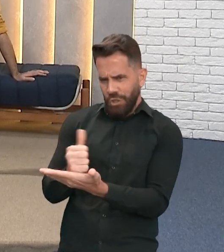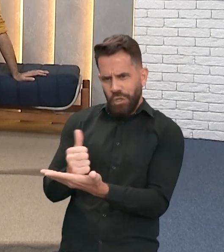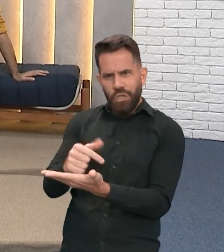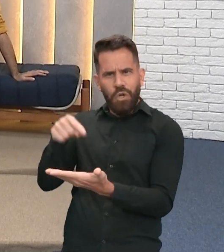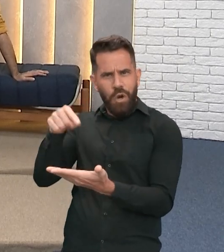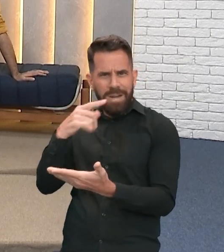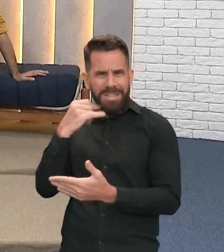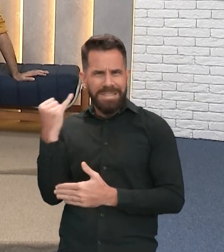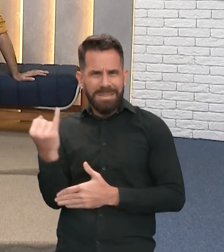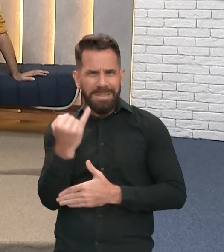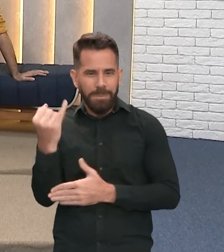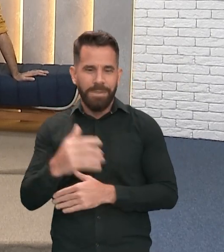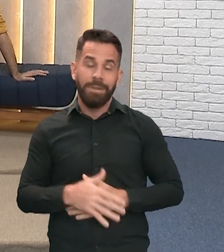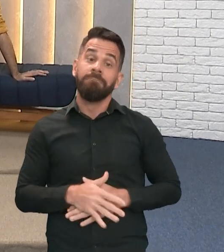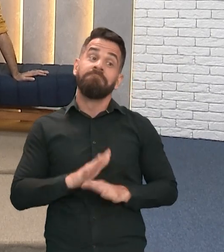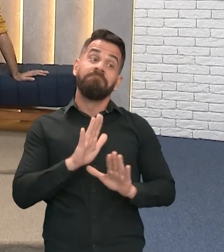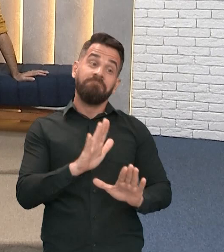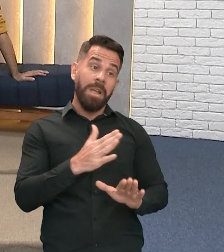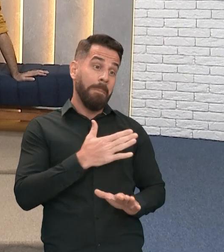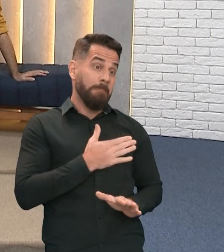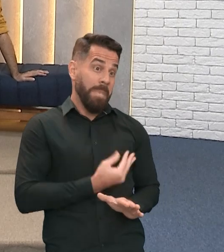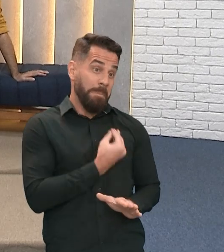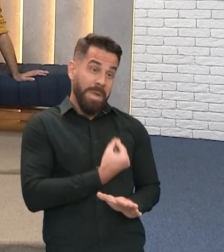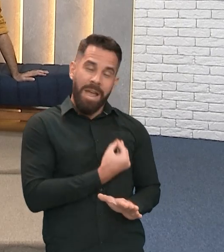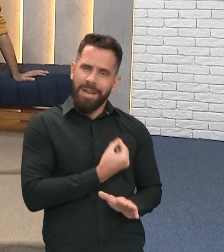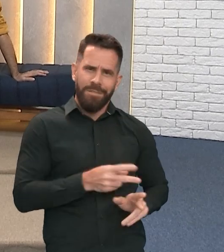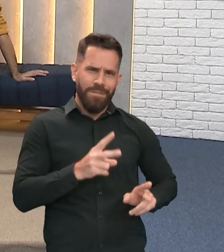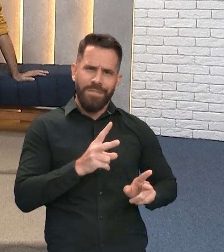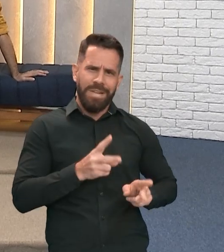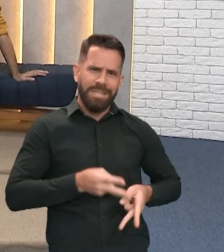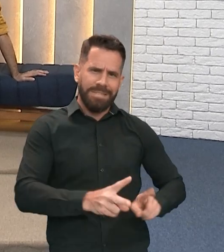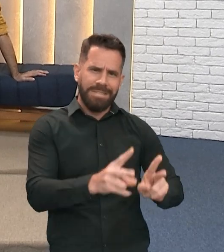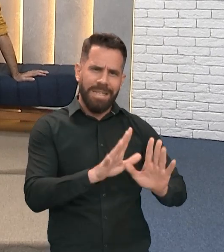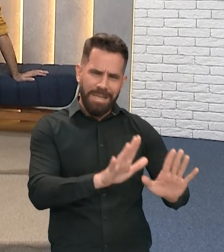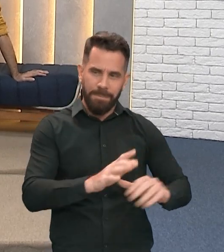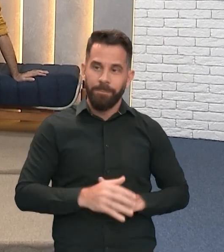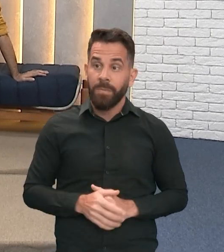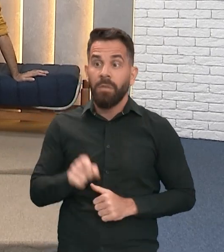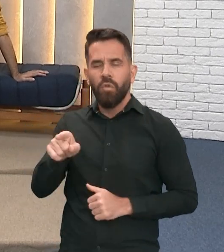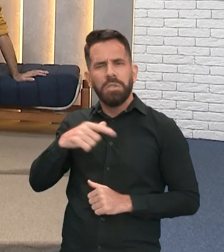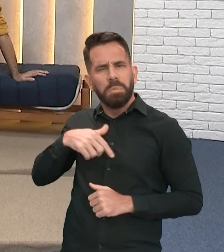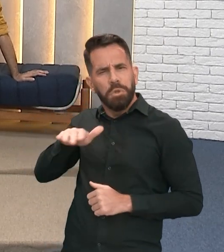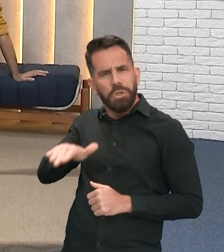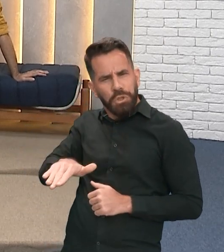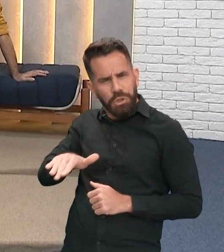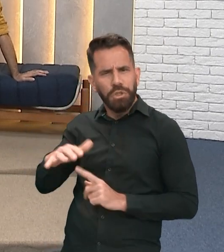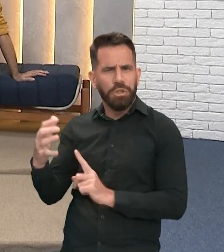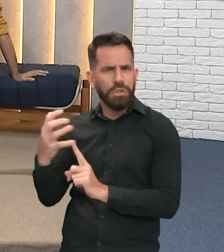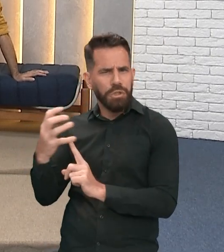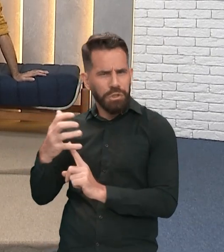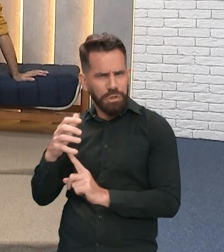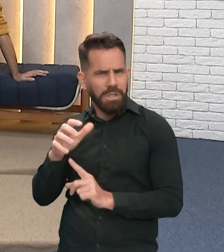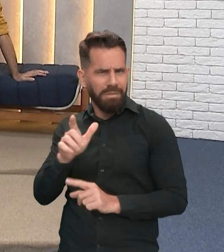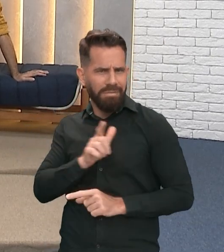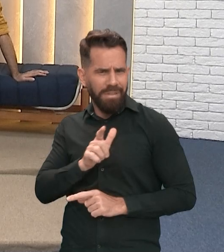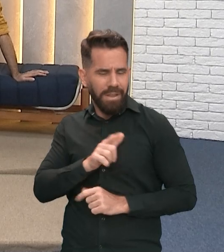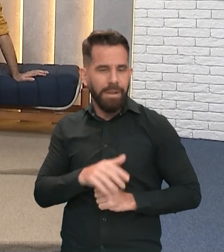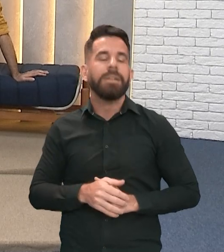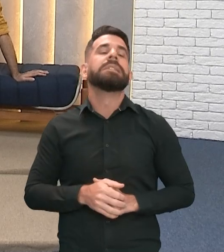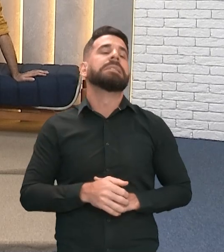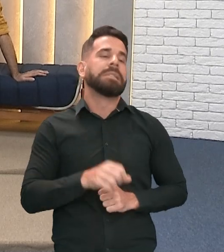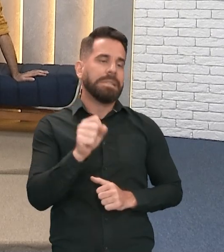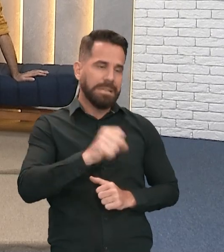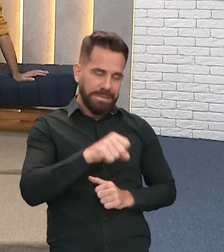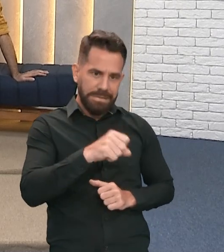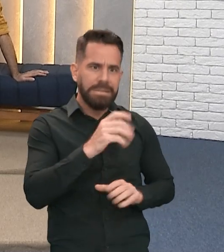importantes? Pra minha vida, sim. É, né? Desde pequeno que você tem essa ligação com os jogos. Tenho, desde 2008, quando a gente teve nosso primeiro